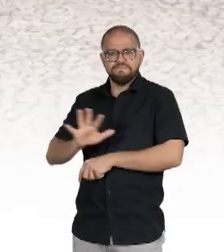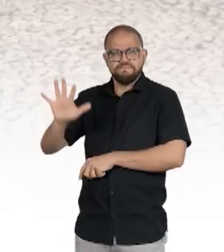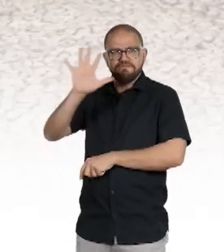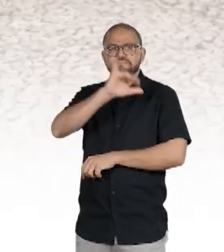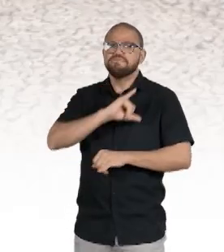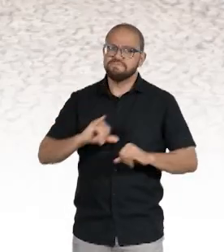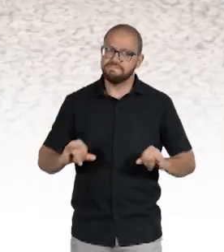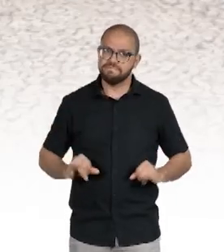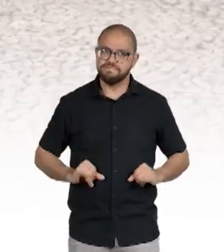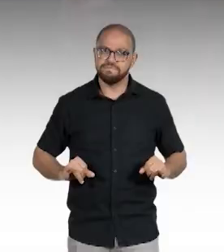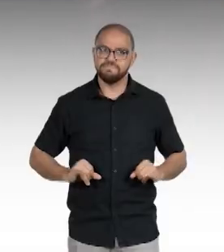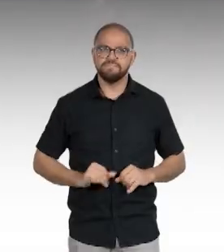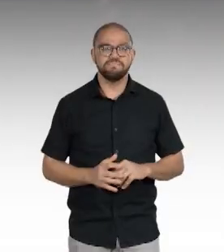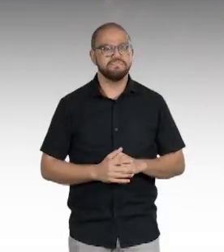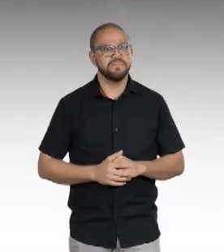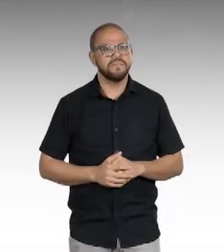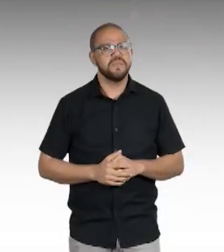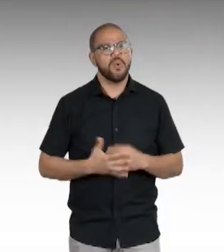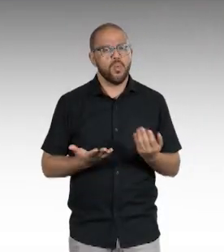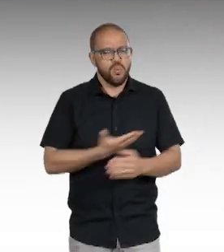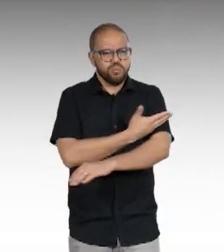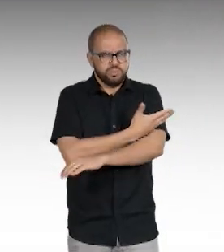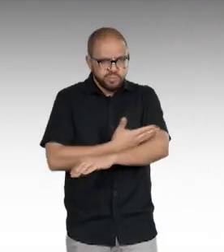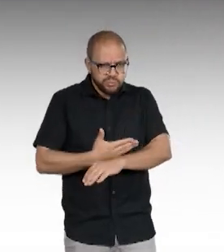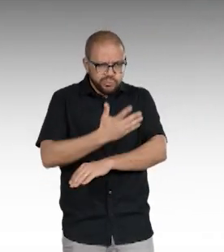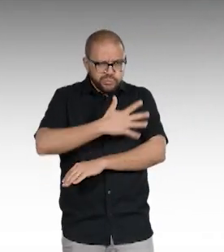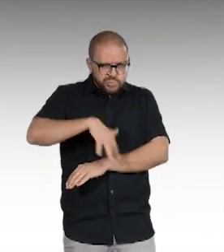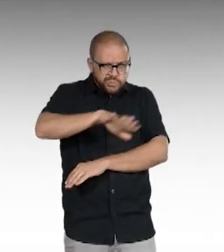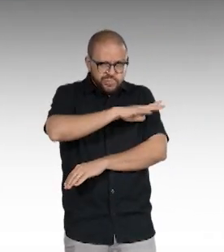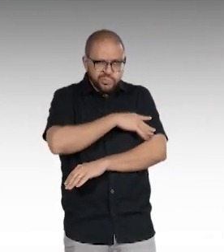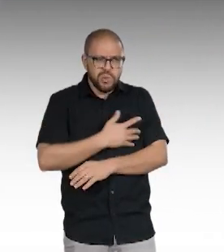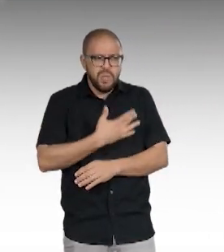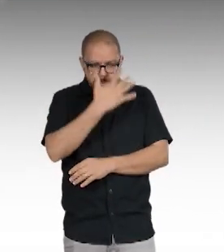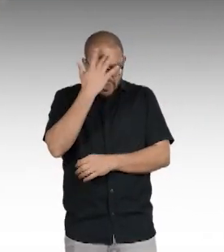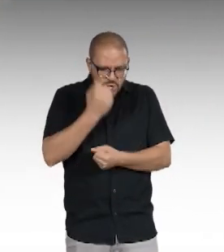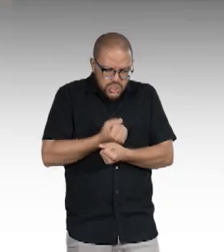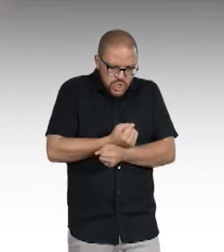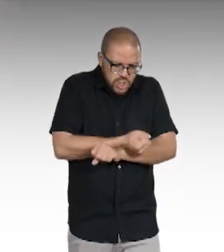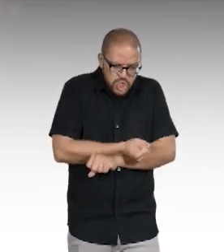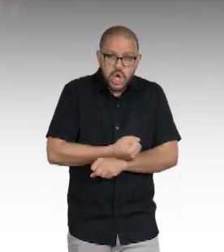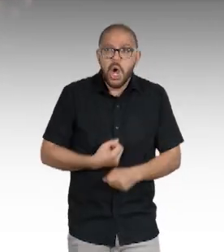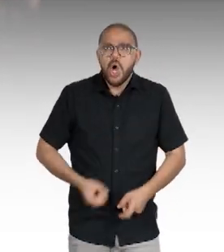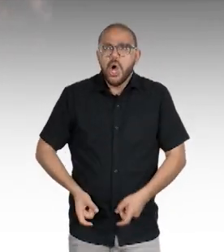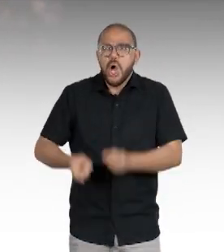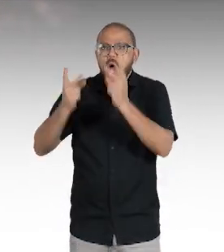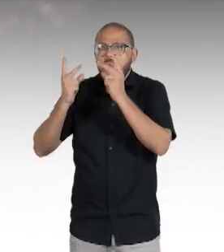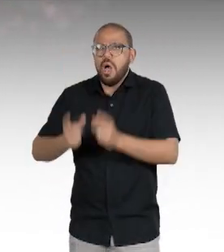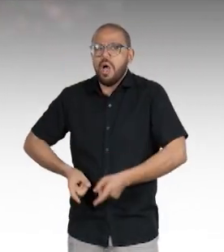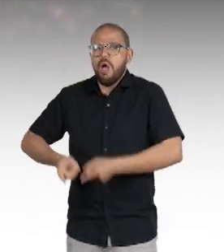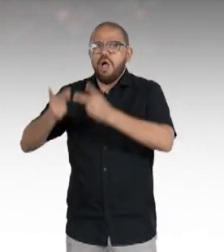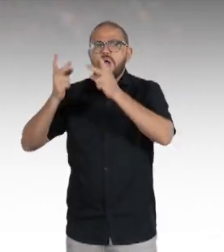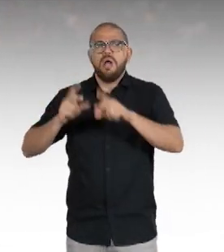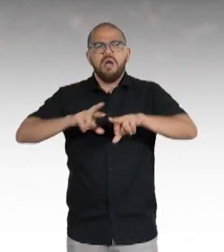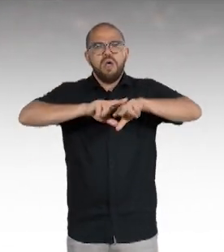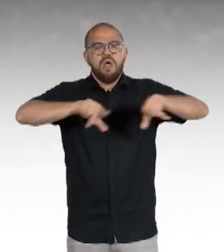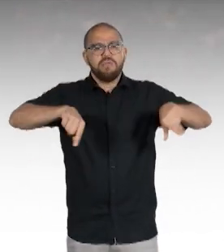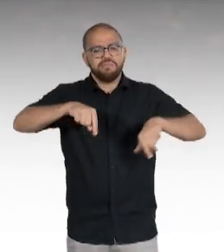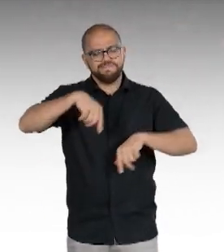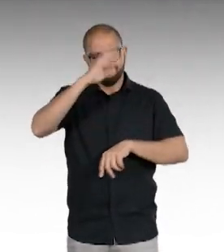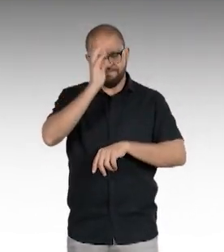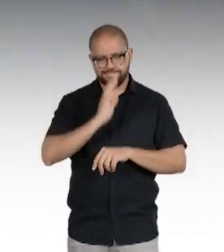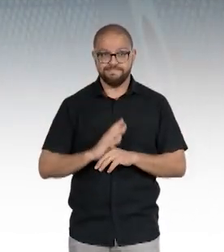que sofrem com esse tipo de crime. A prática do tráfico internacional de pessoas existe em todas as modalidades no